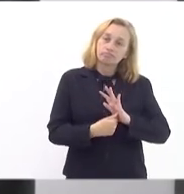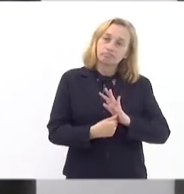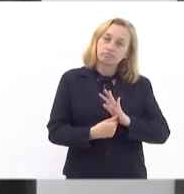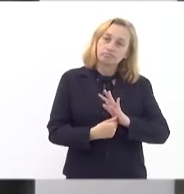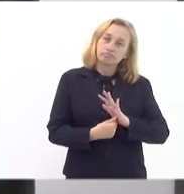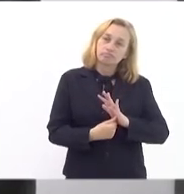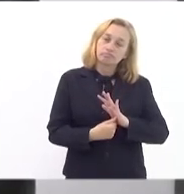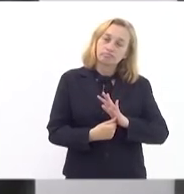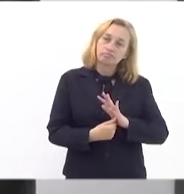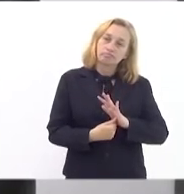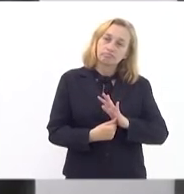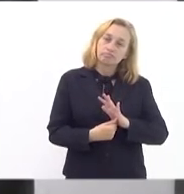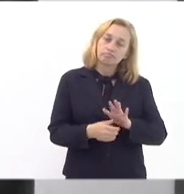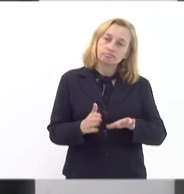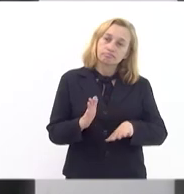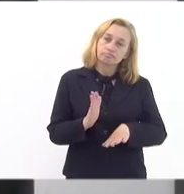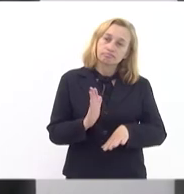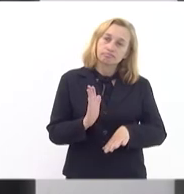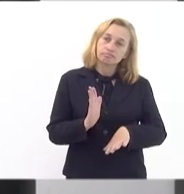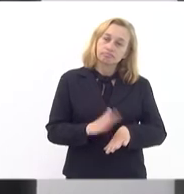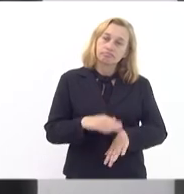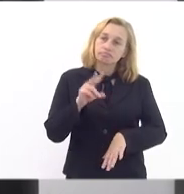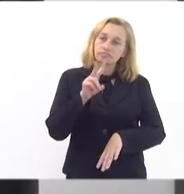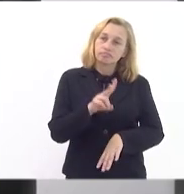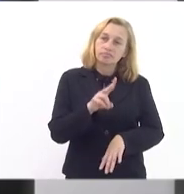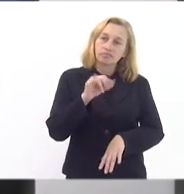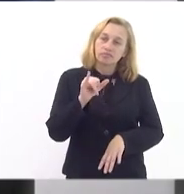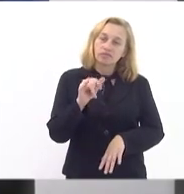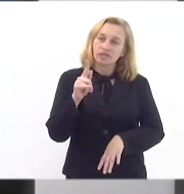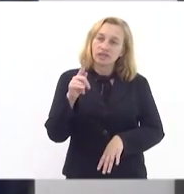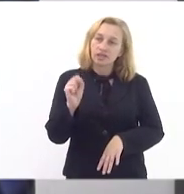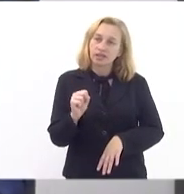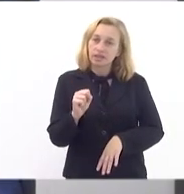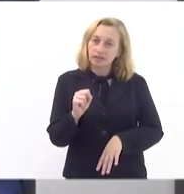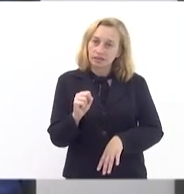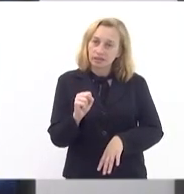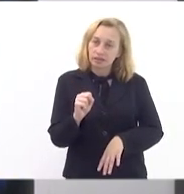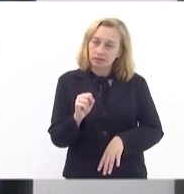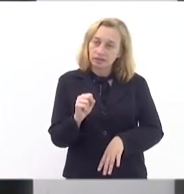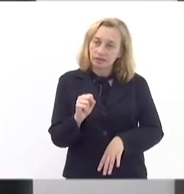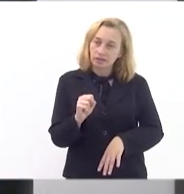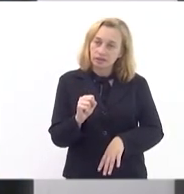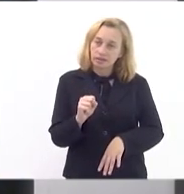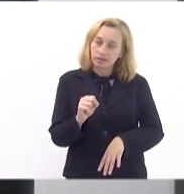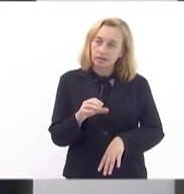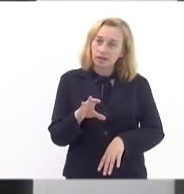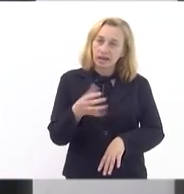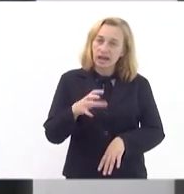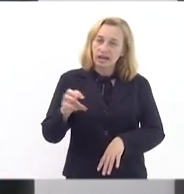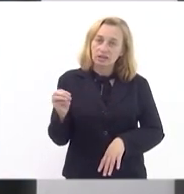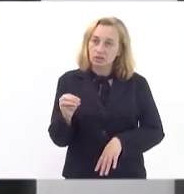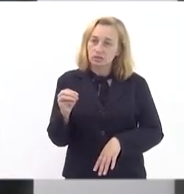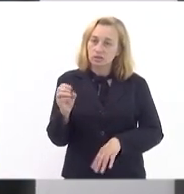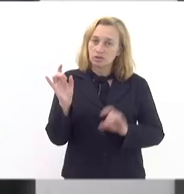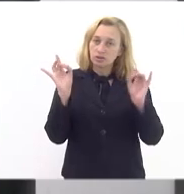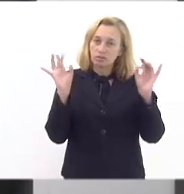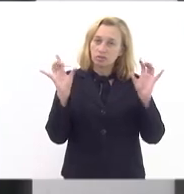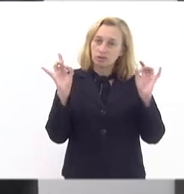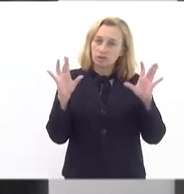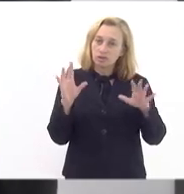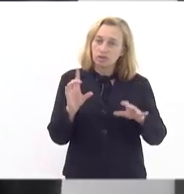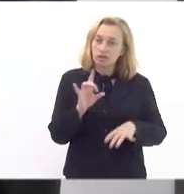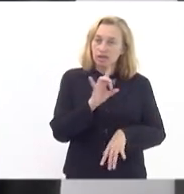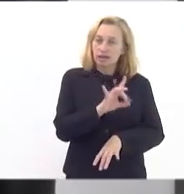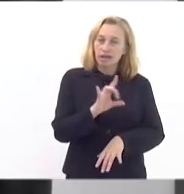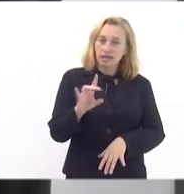hummm hummm mais uma dezena de vigas de um aço todo especial cada viga